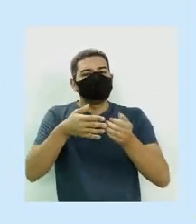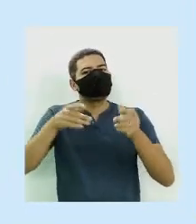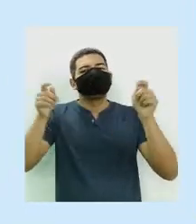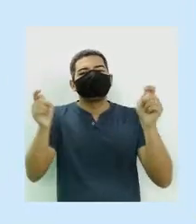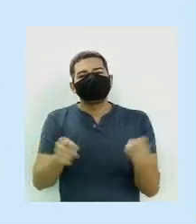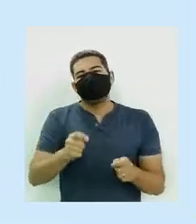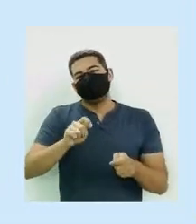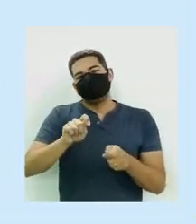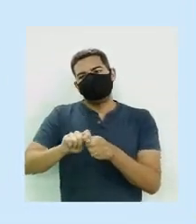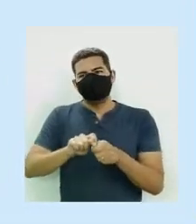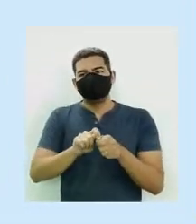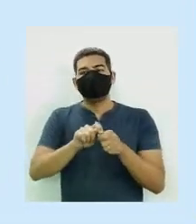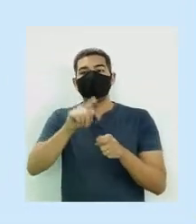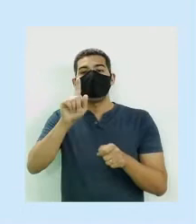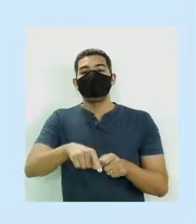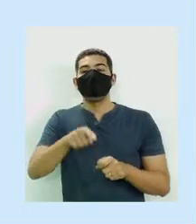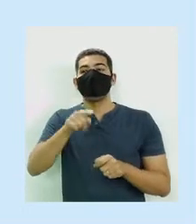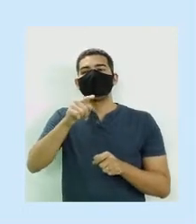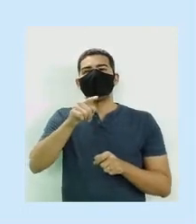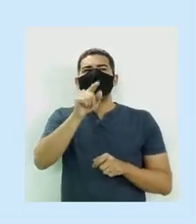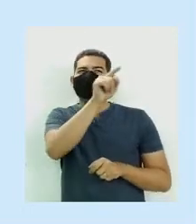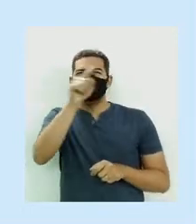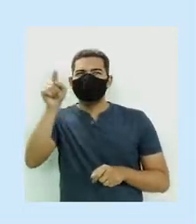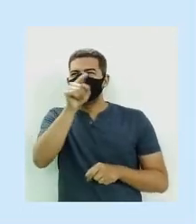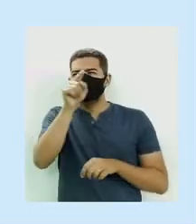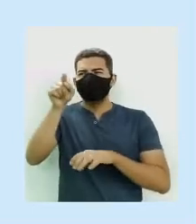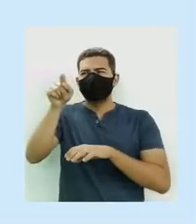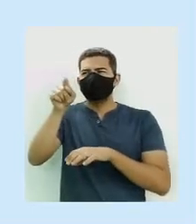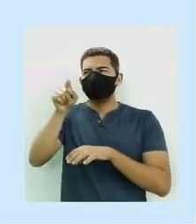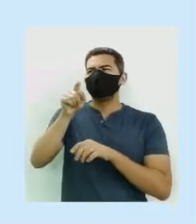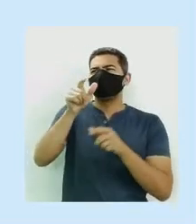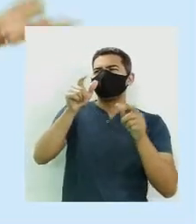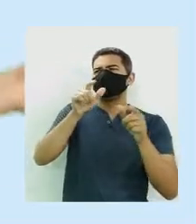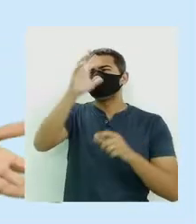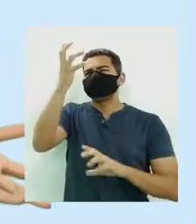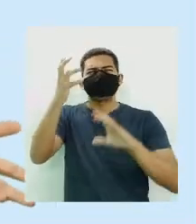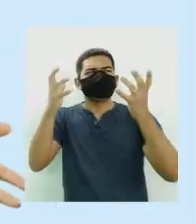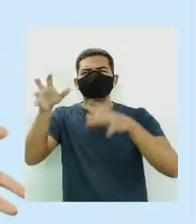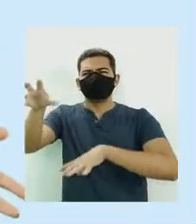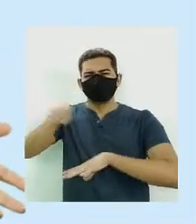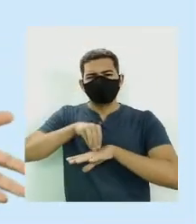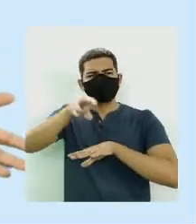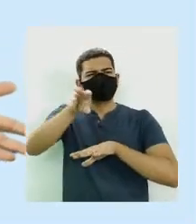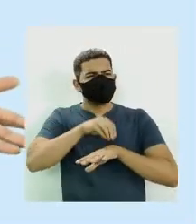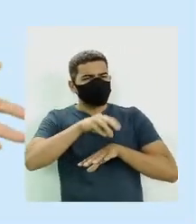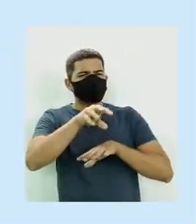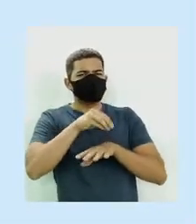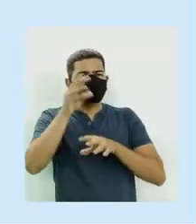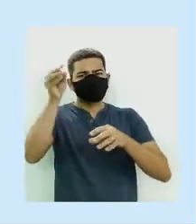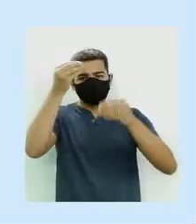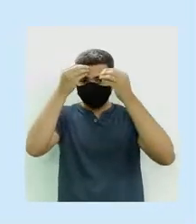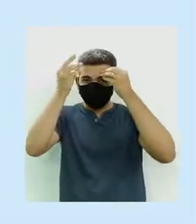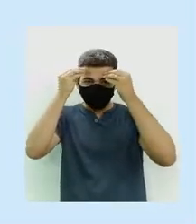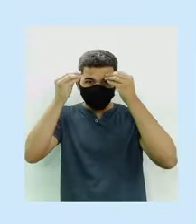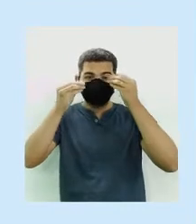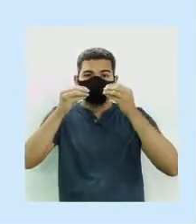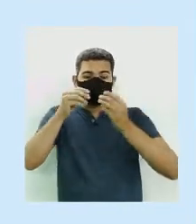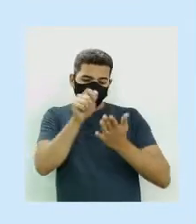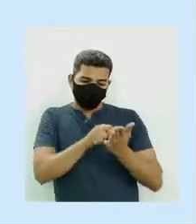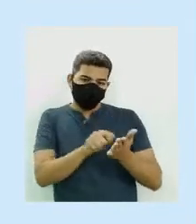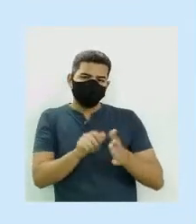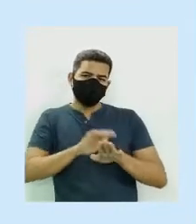portanto que ela esteja consciente daquilo que ela está falando. E quais os recursos que a gente precisa utilizar ou